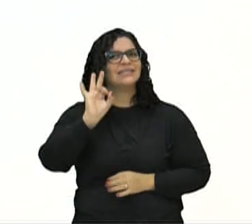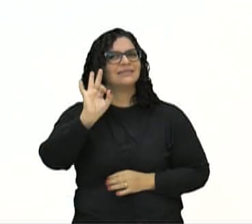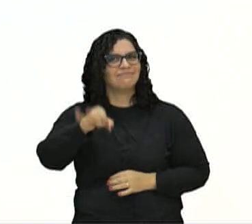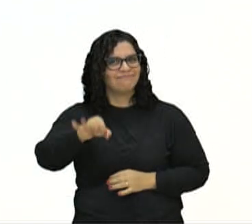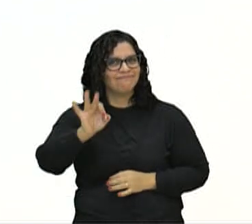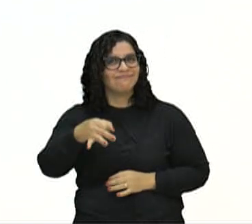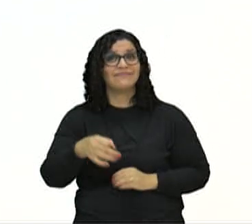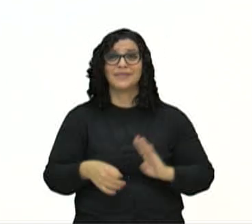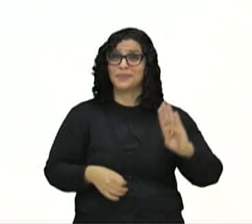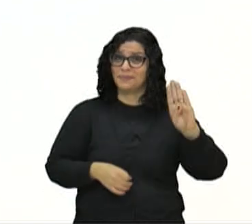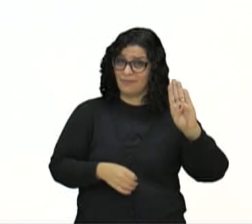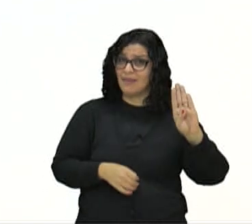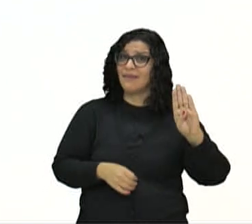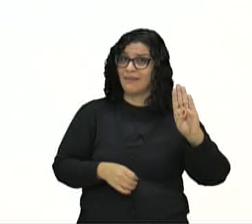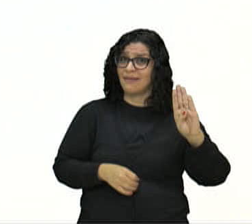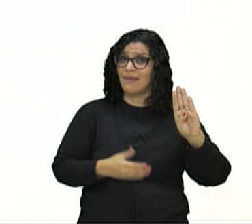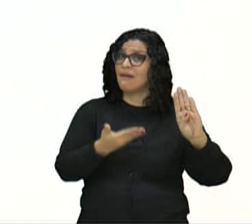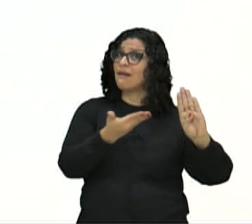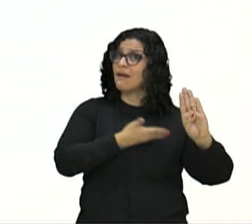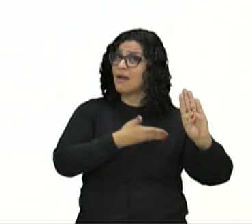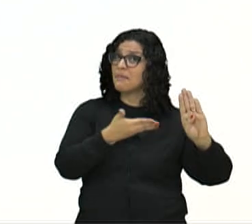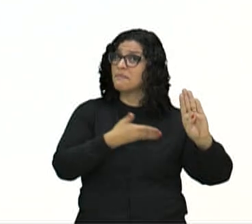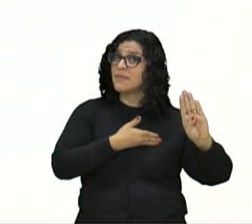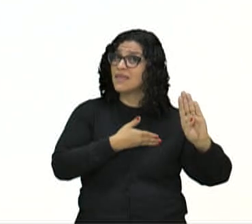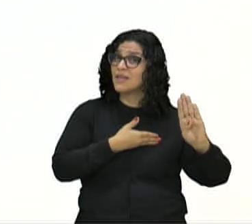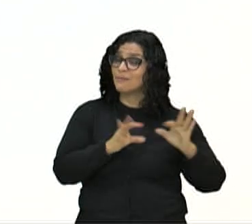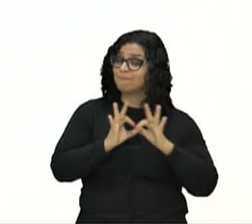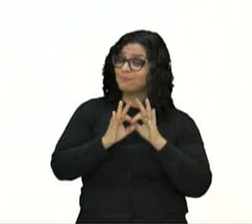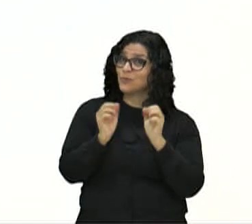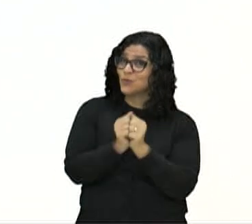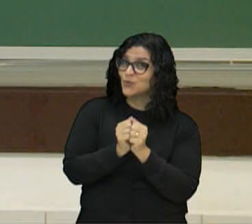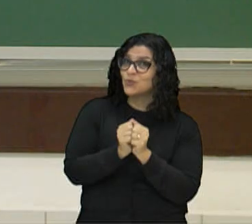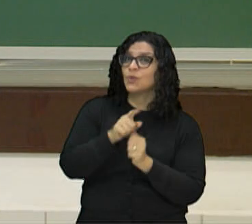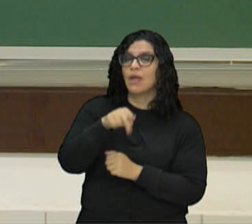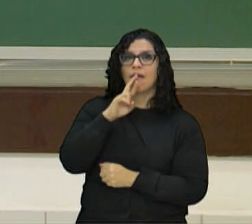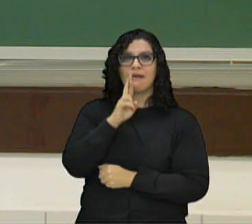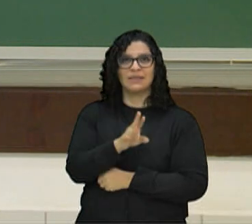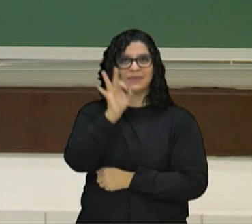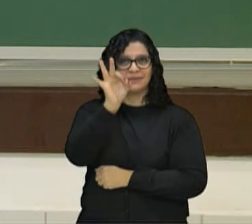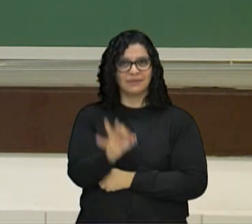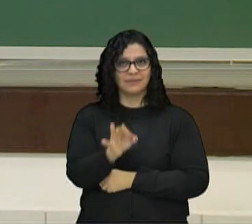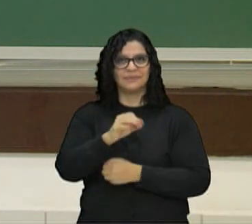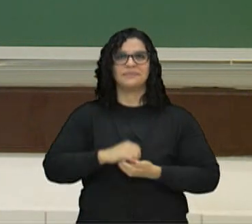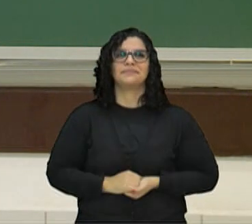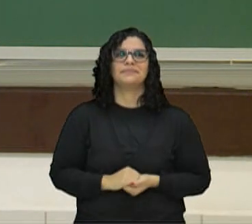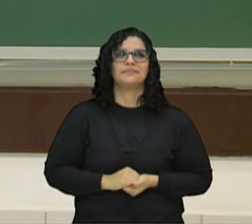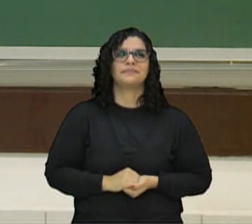Sim, letra B, companheiro e colega é a resposta correta.